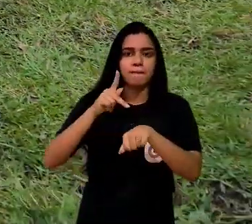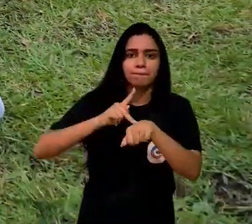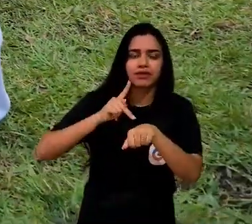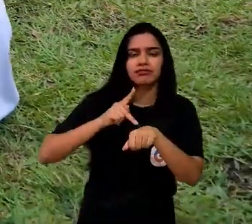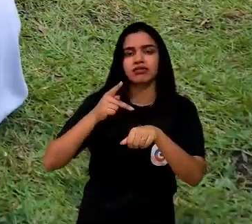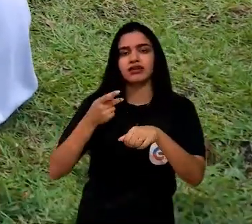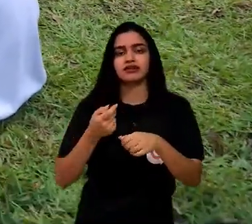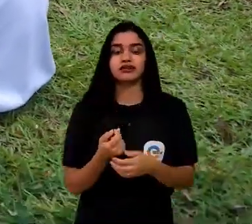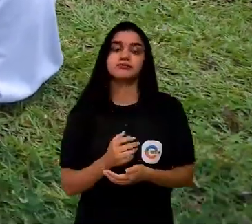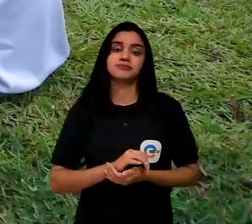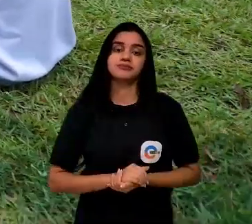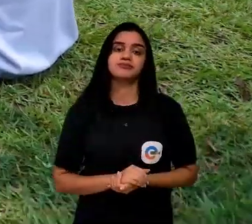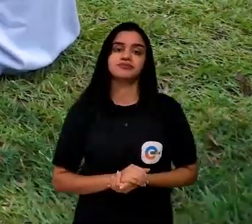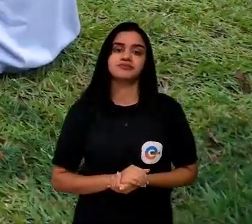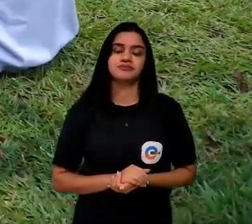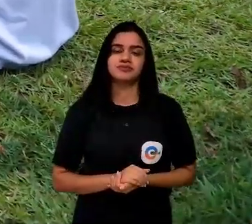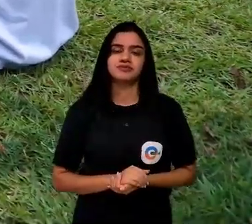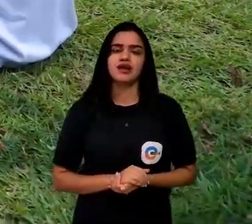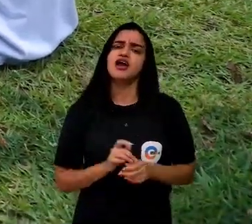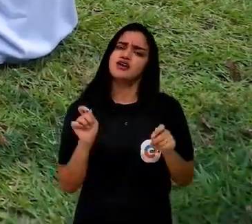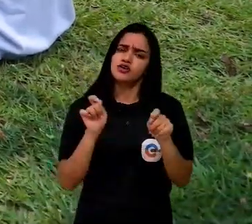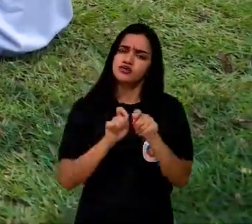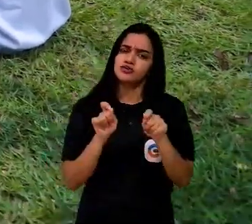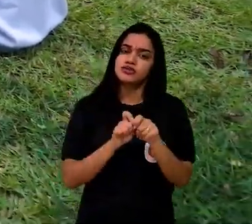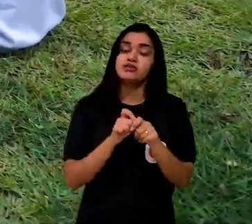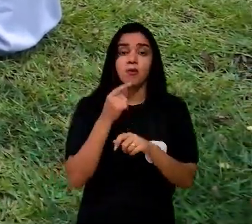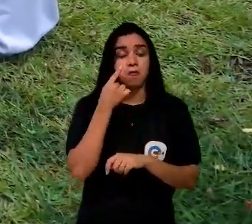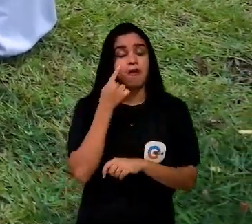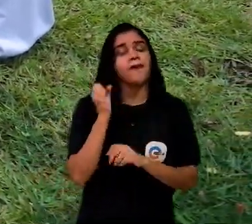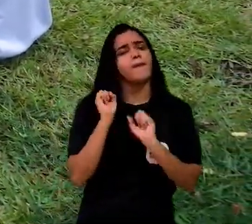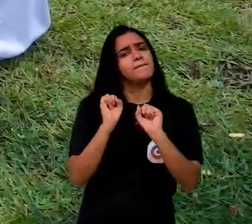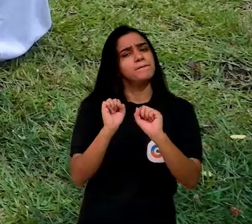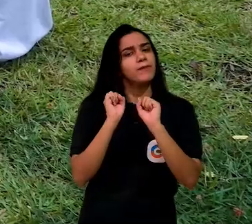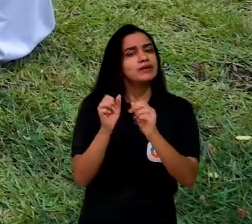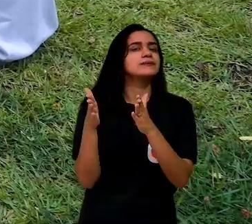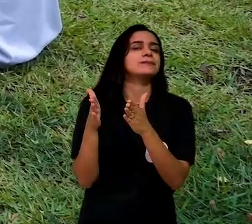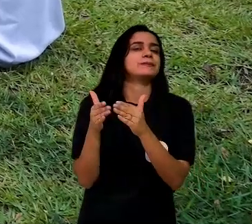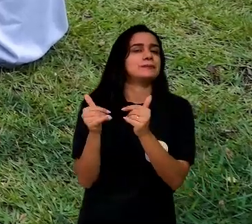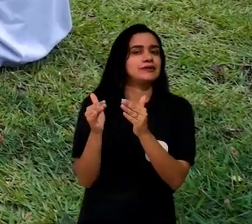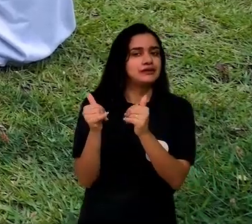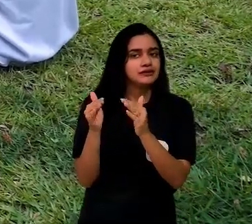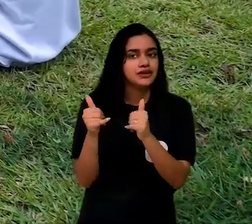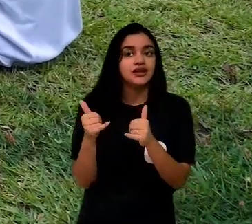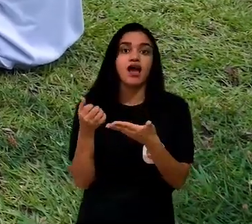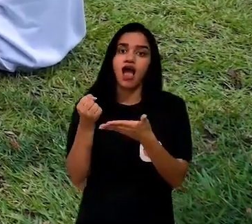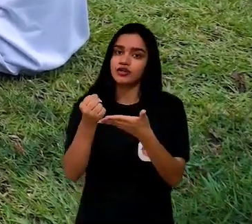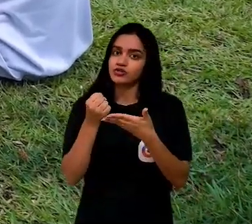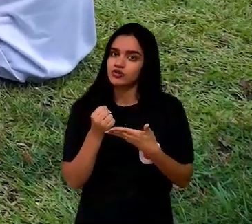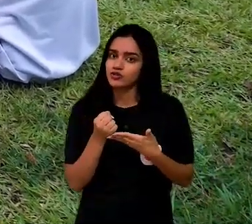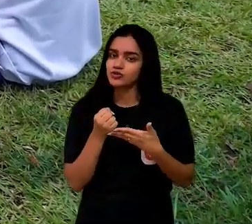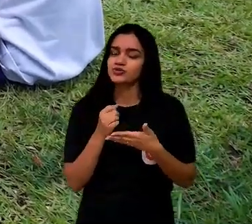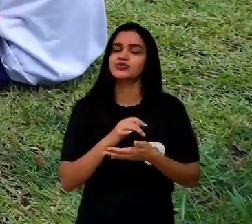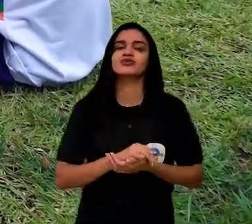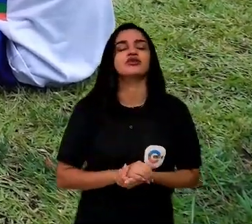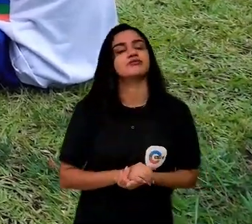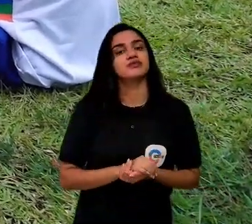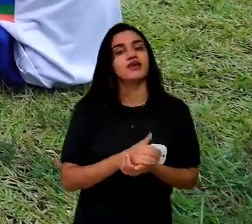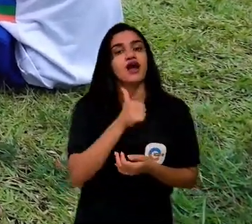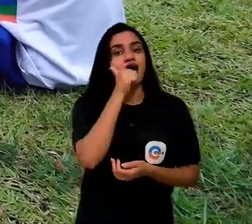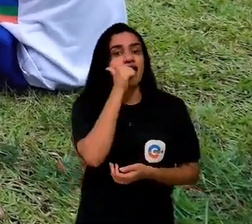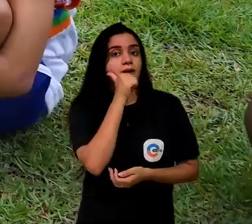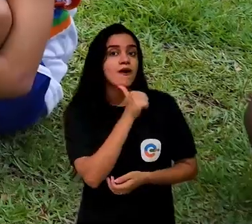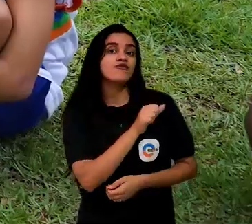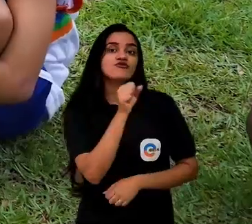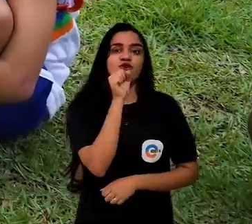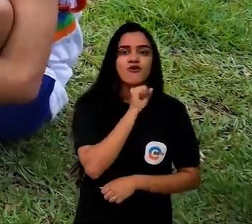tampinhas já, ó. Fiz aqui um furo, pode pedir ajuda de quem mora em casa com vocês. Vovó, papai,